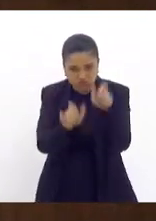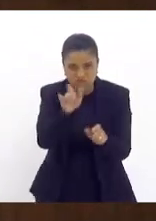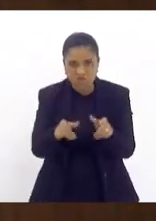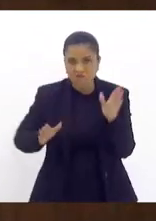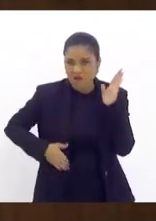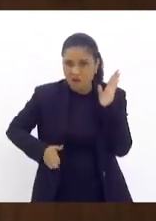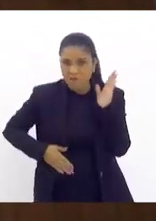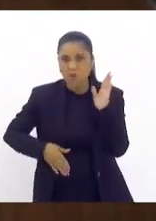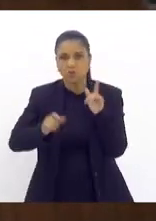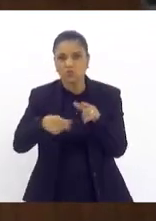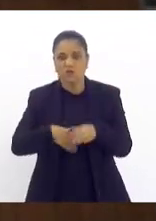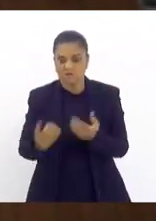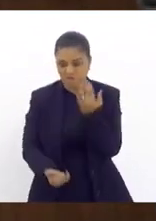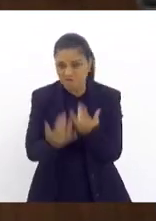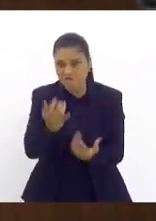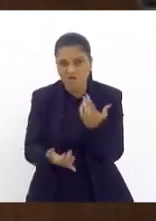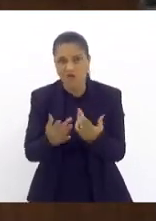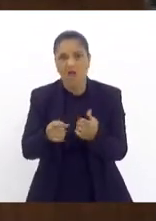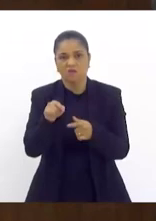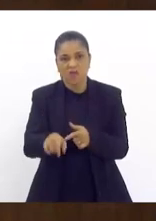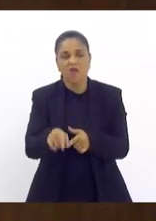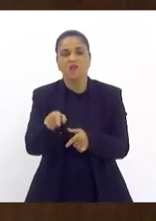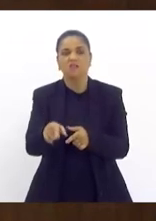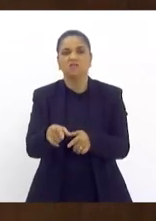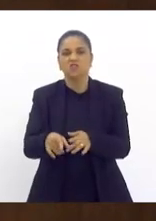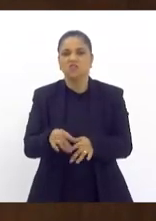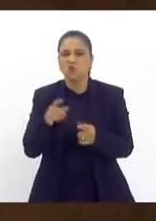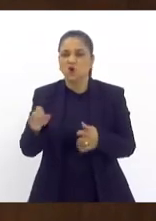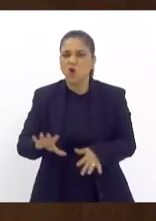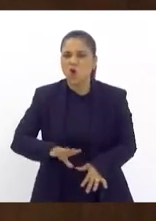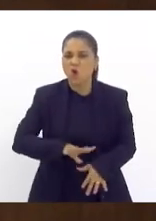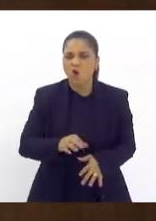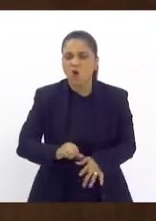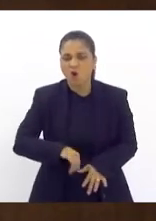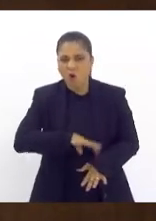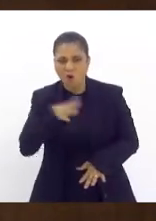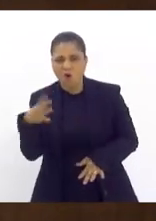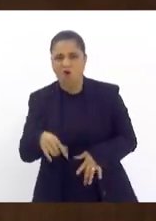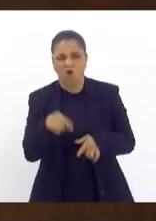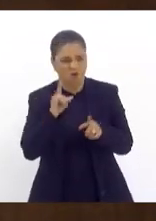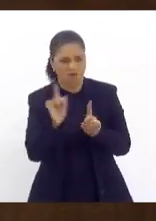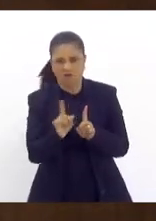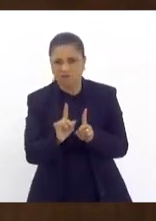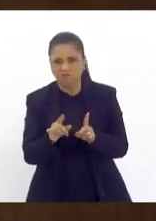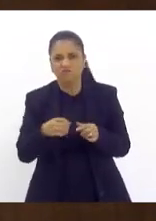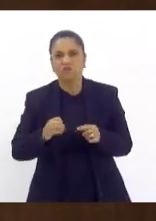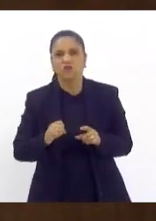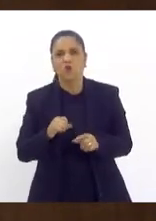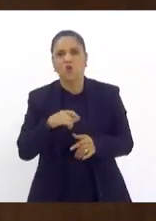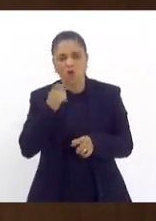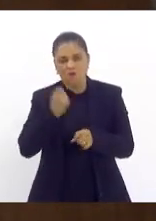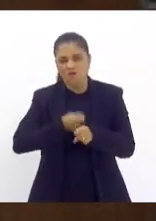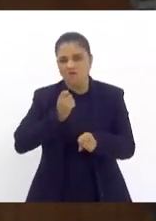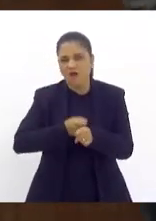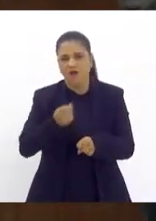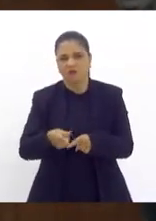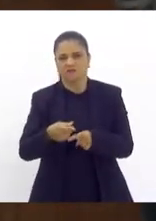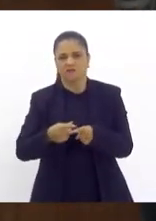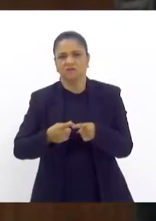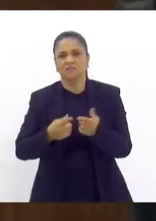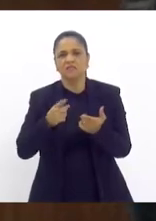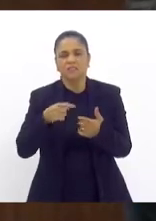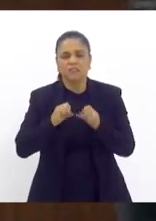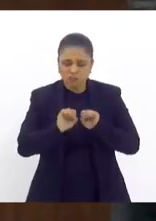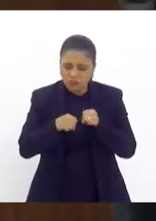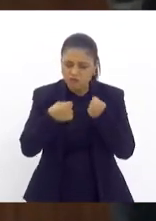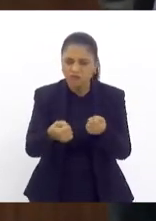merecem é isso aí, bando de covardes, de canalhas. Nós vamos convocar audiência para discutir a segurança pública dentro das